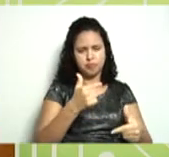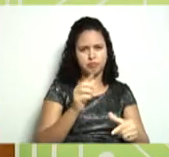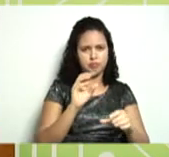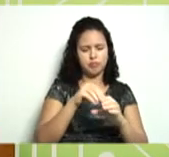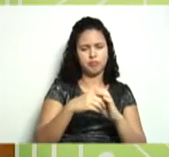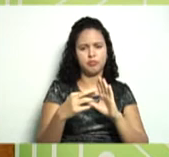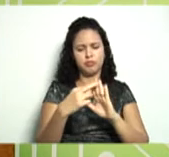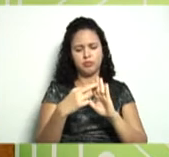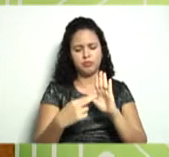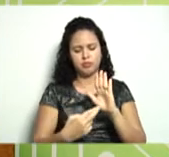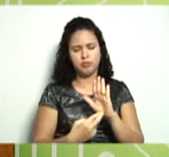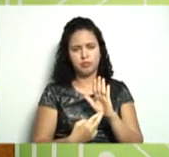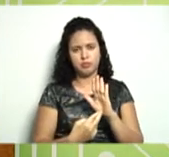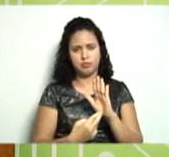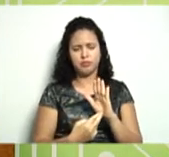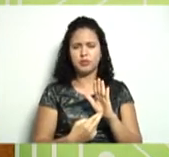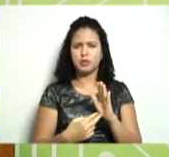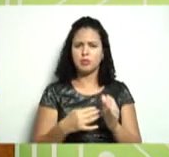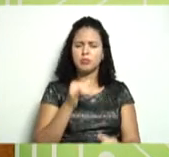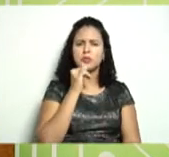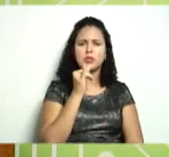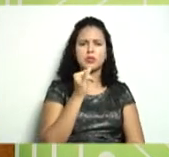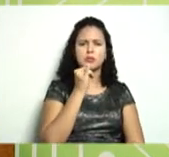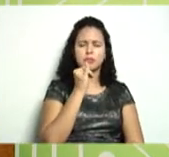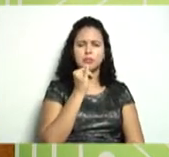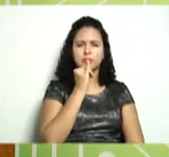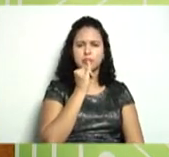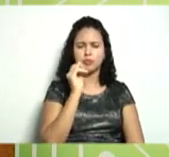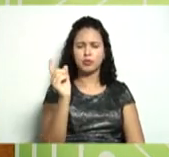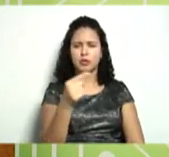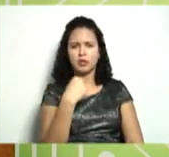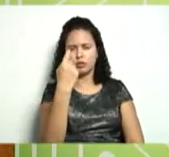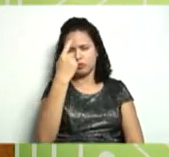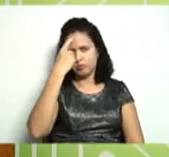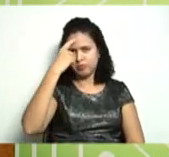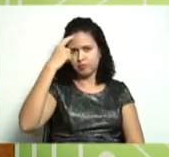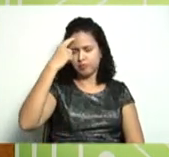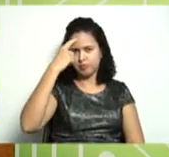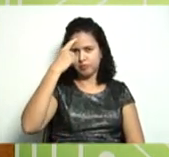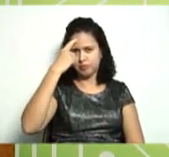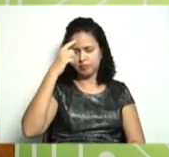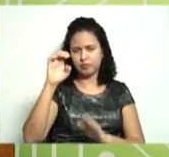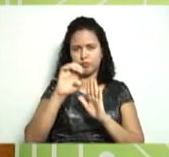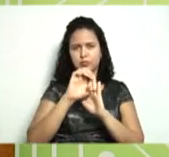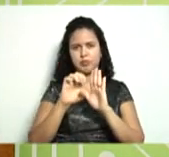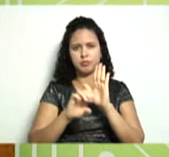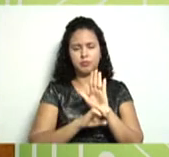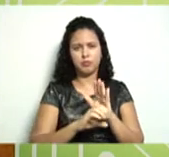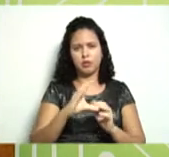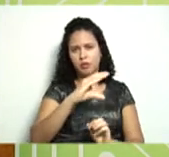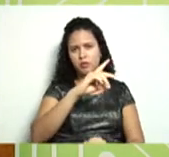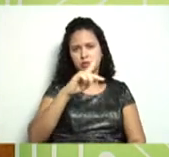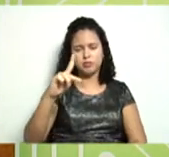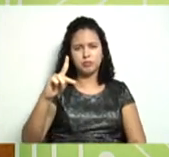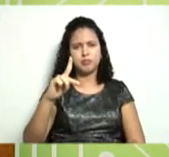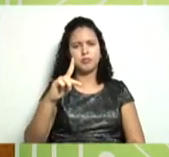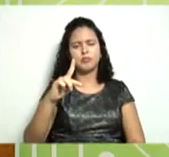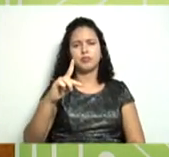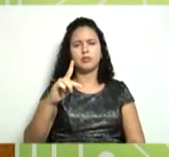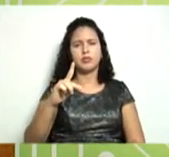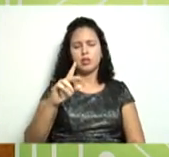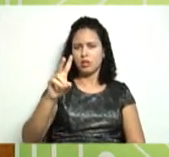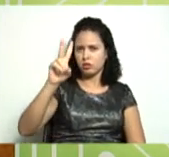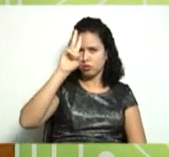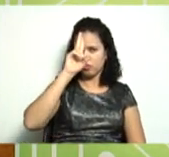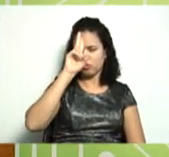um exemplo. Gente, vamos pensar aí. Nós vamos determinar lá no estatuto que a nossa cooperativa vai funcionar de segunda